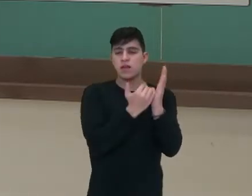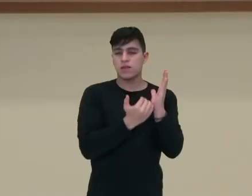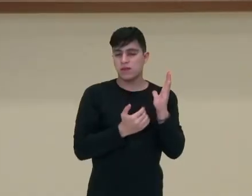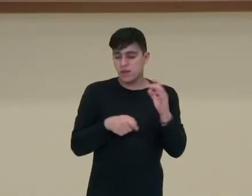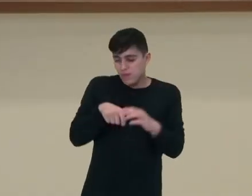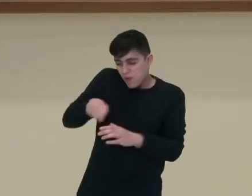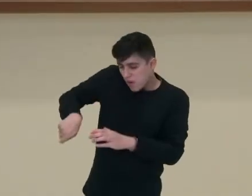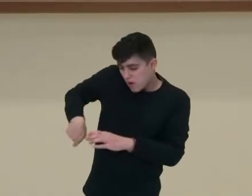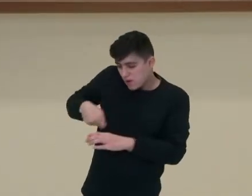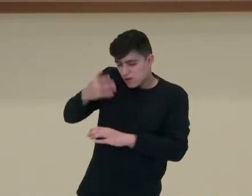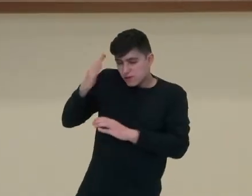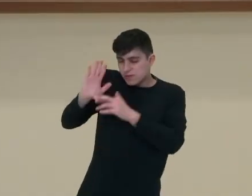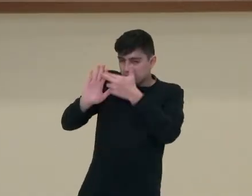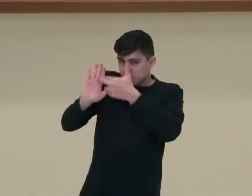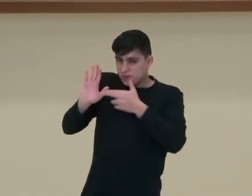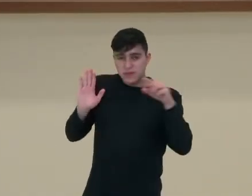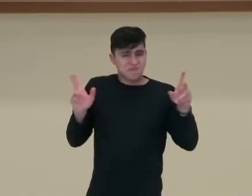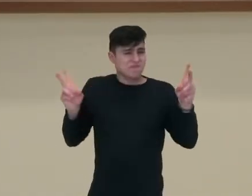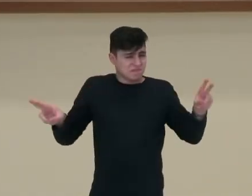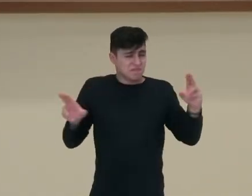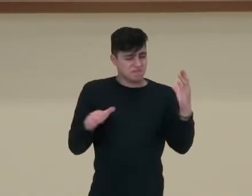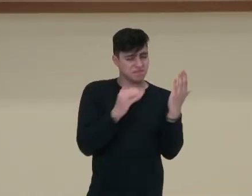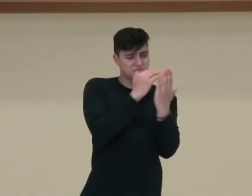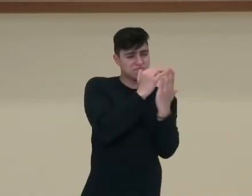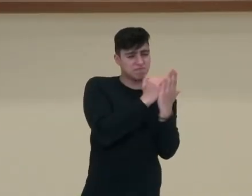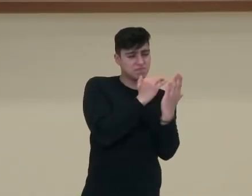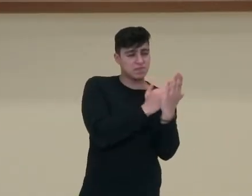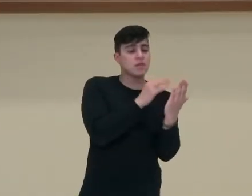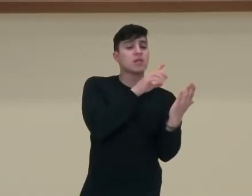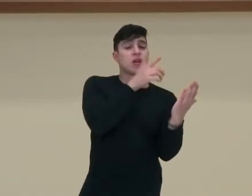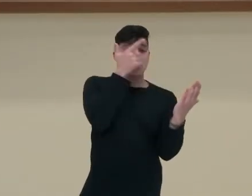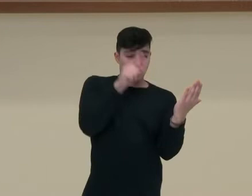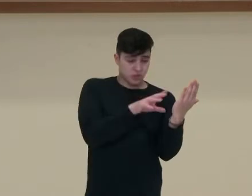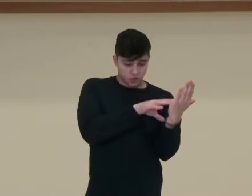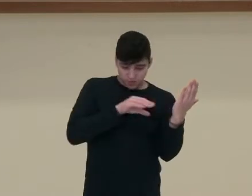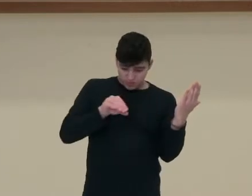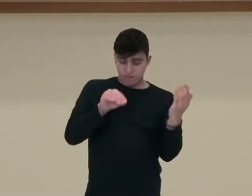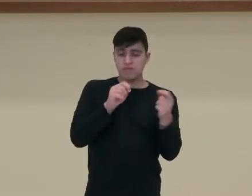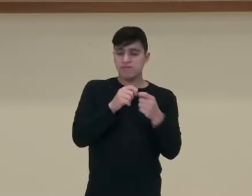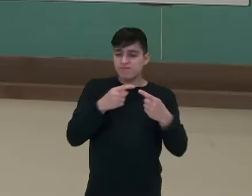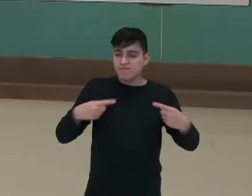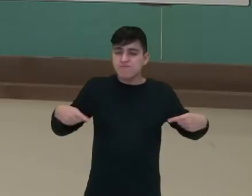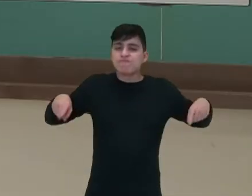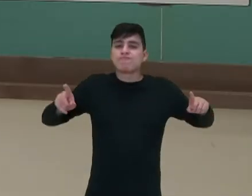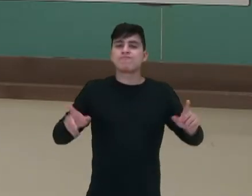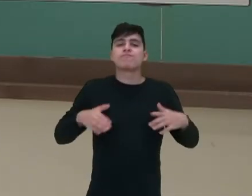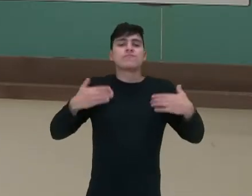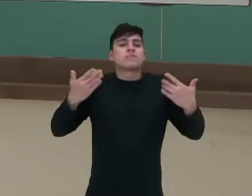Os ingredientes para se realizar aquela música, tá? Então a partitura é isso.